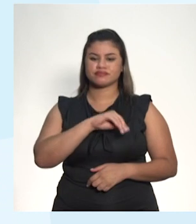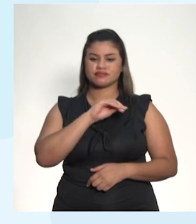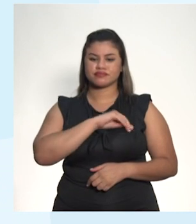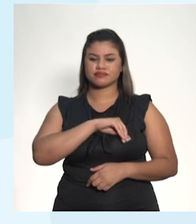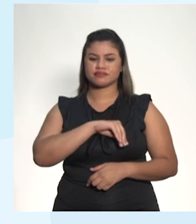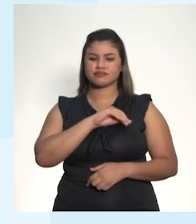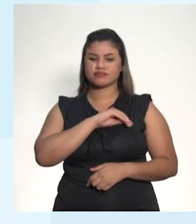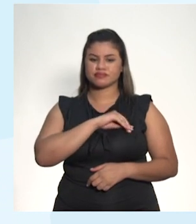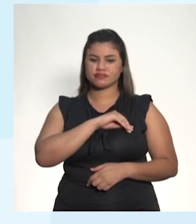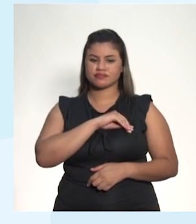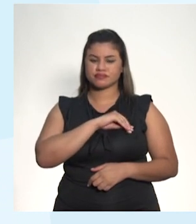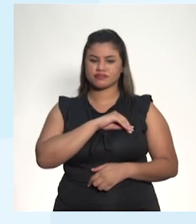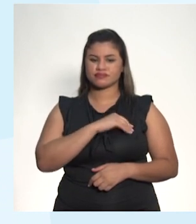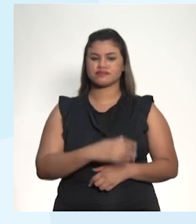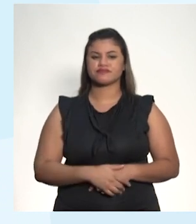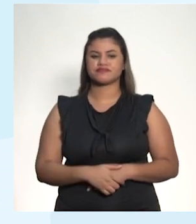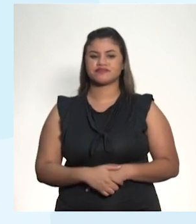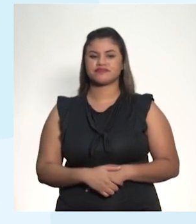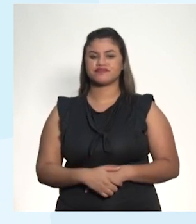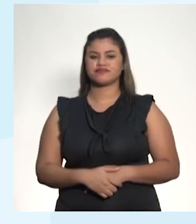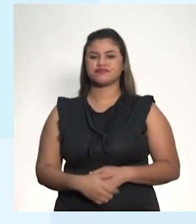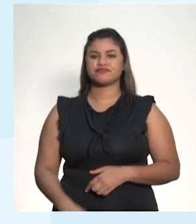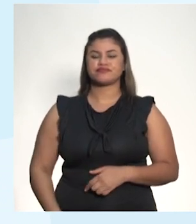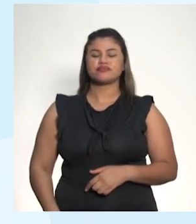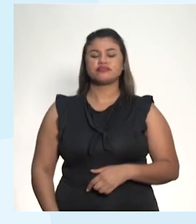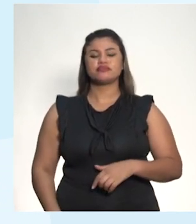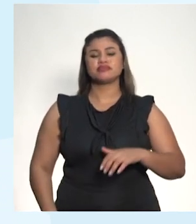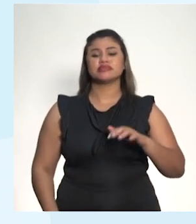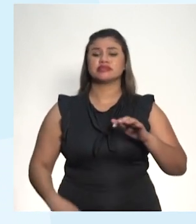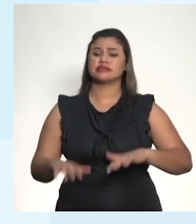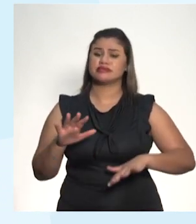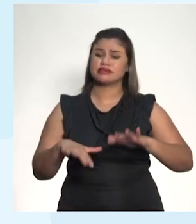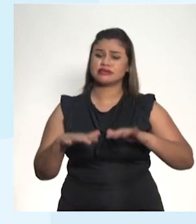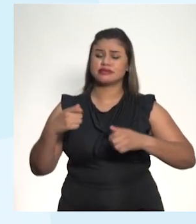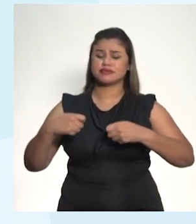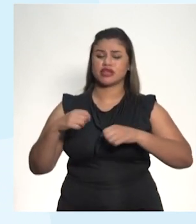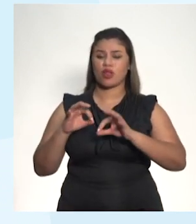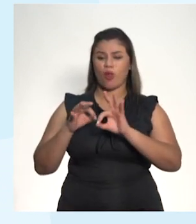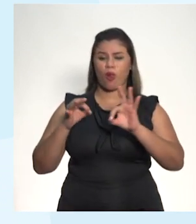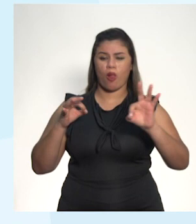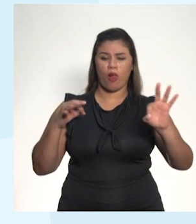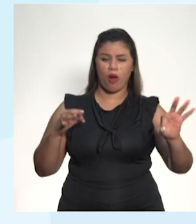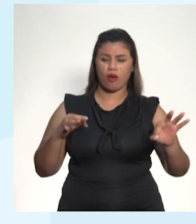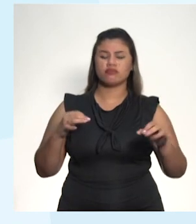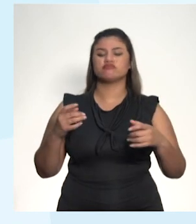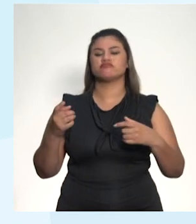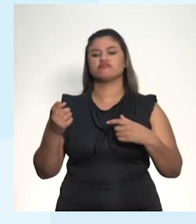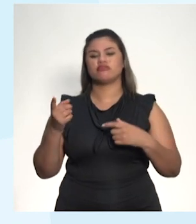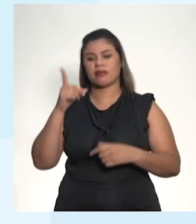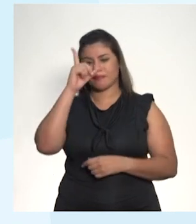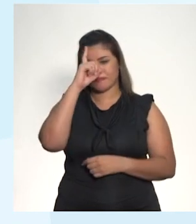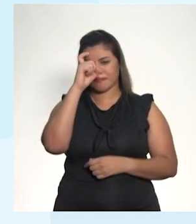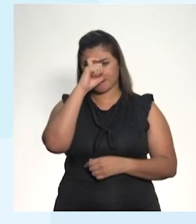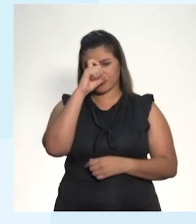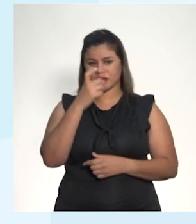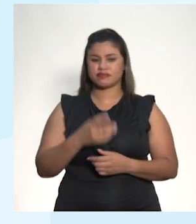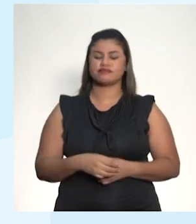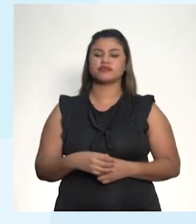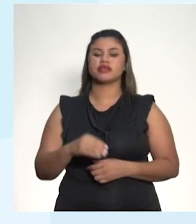Né? Basicamente, você tem que rodar quilômetros, né, ir para outra cidade para um atendimento médico. Né?